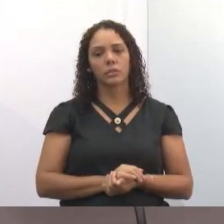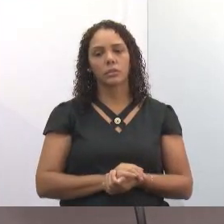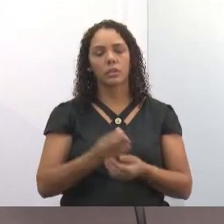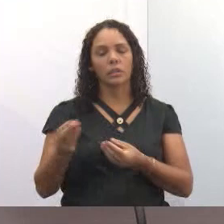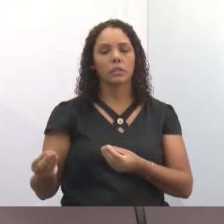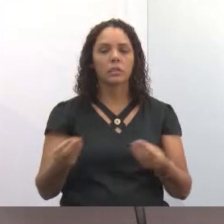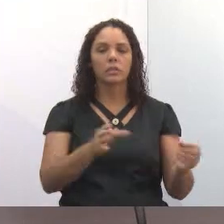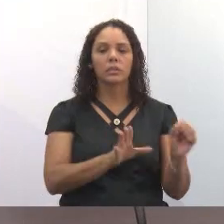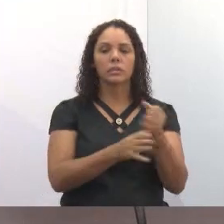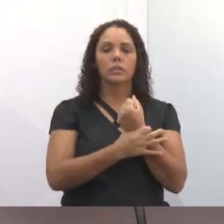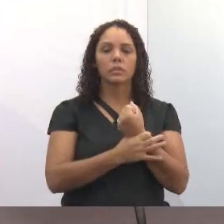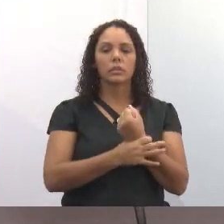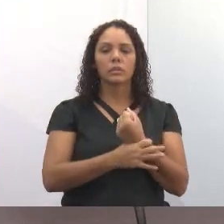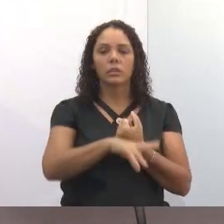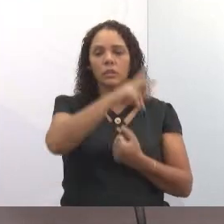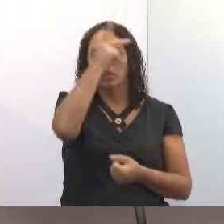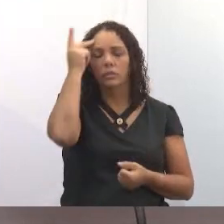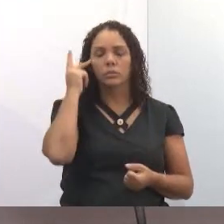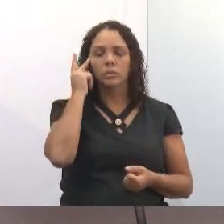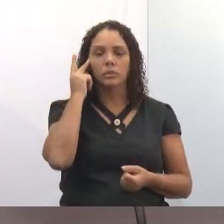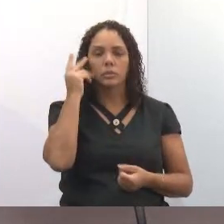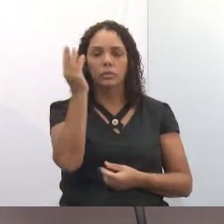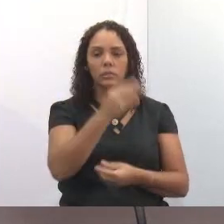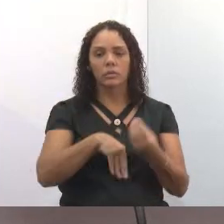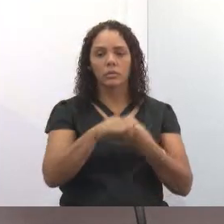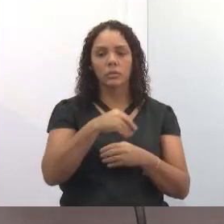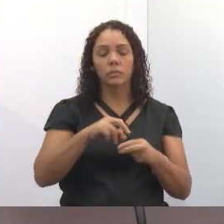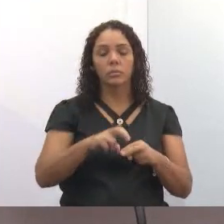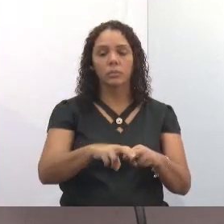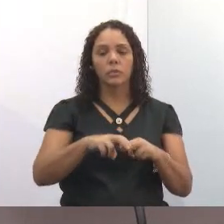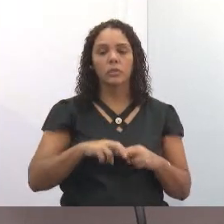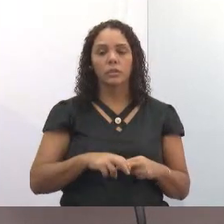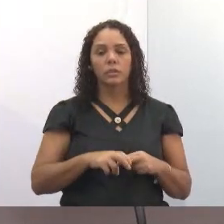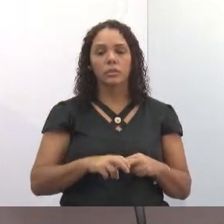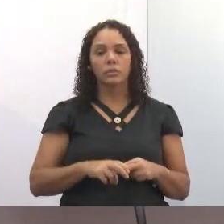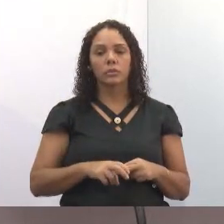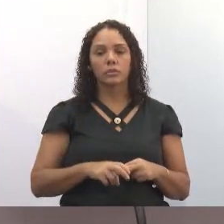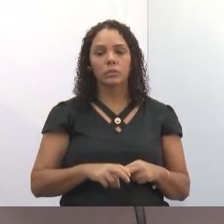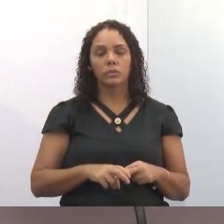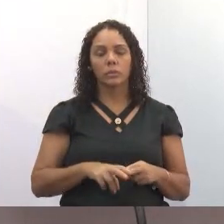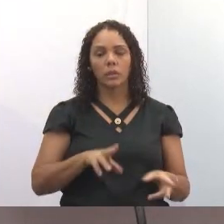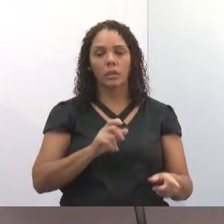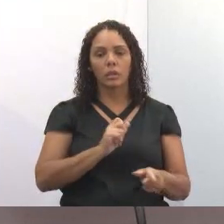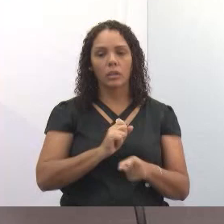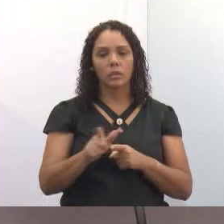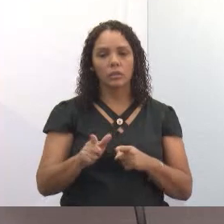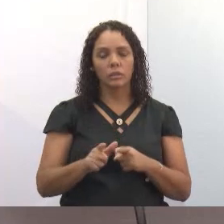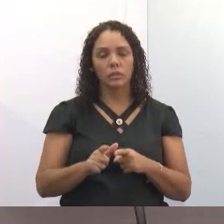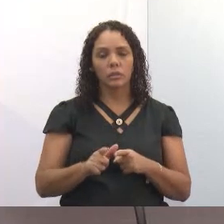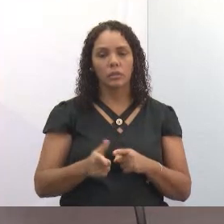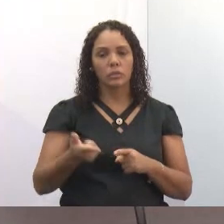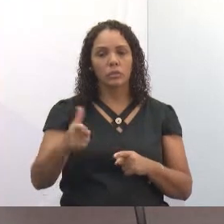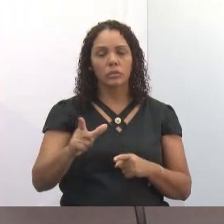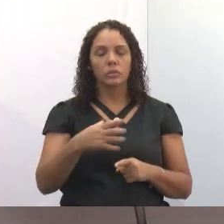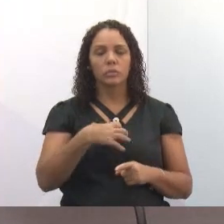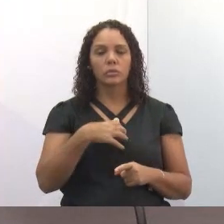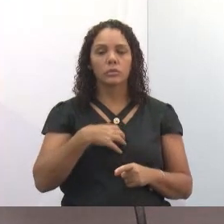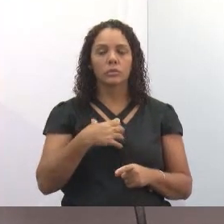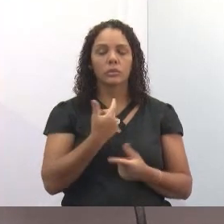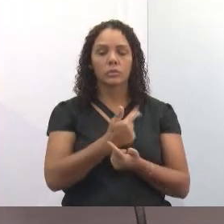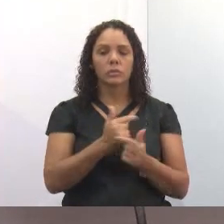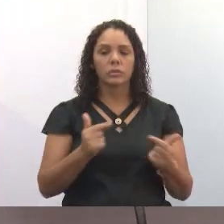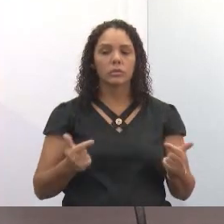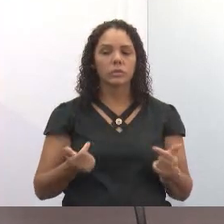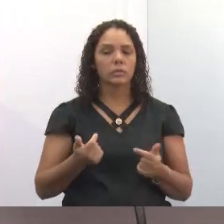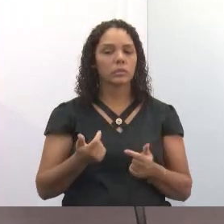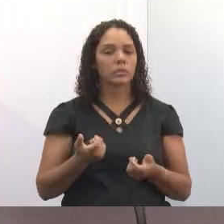segurança aos servidores envolvidos nas operações. Portanto, a alocação de recursos adicionais para a GCM, nesse caso, não é